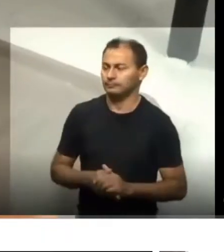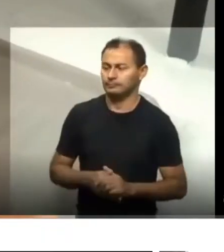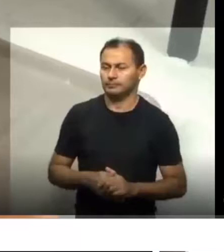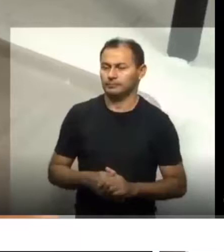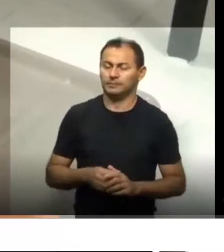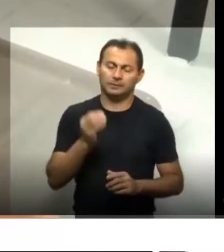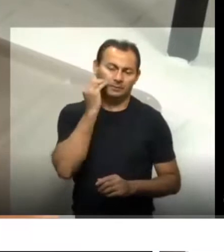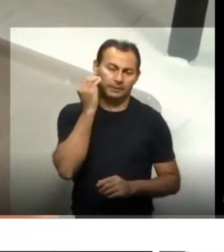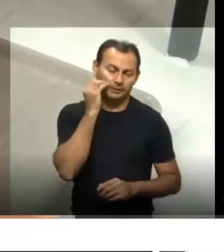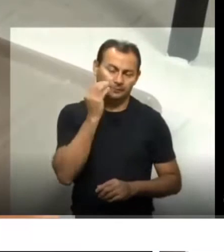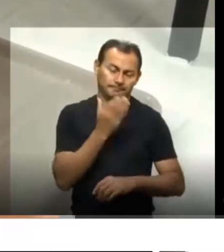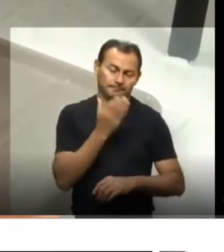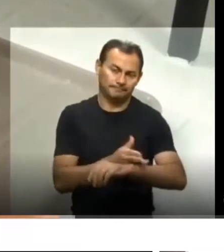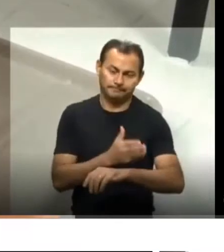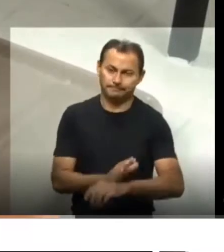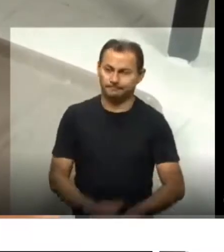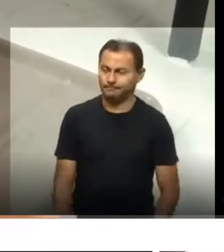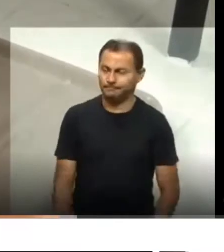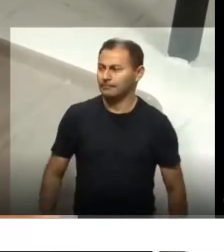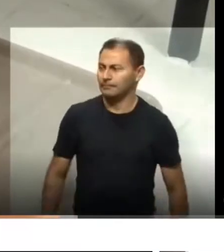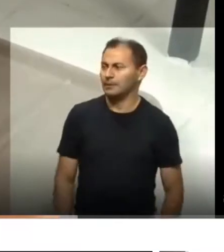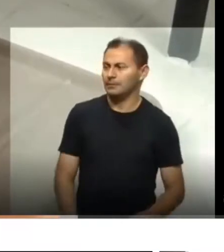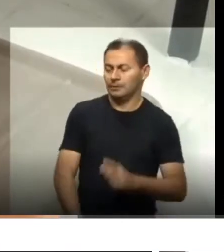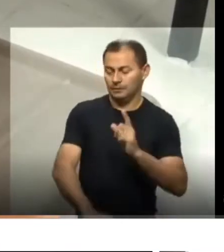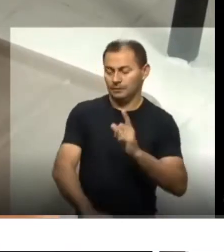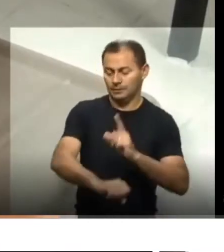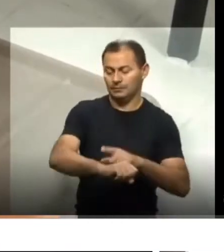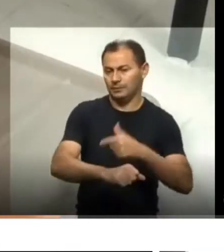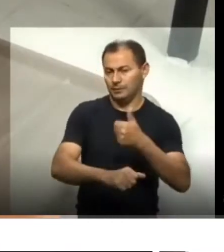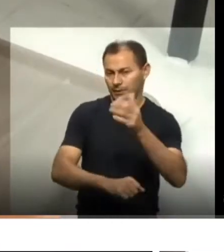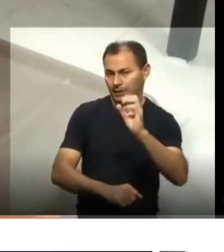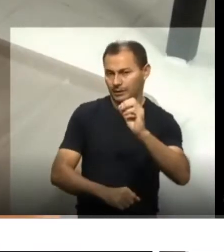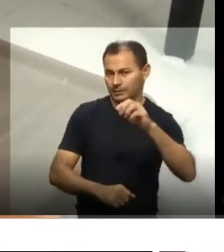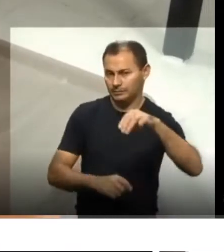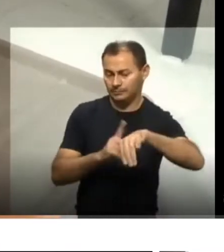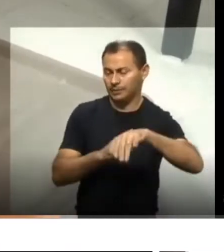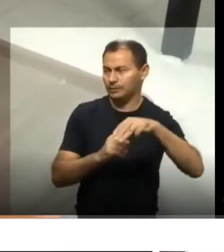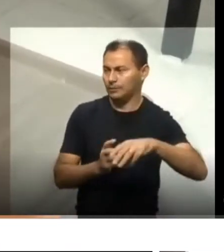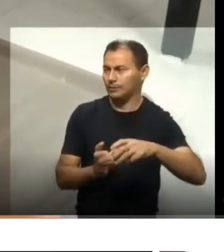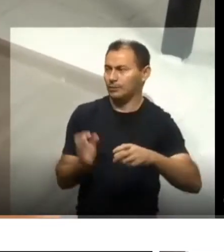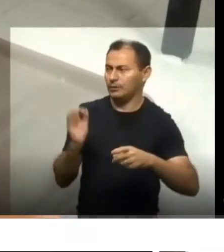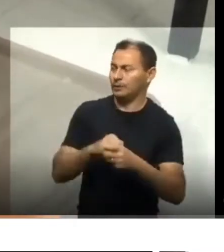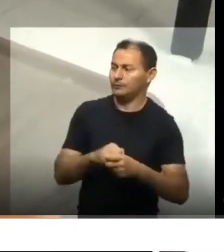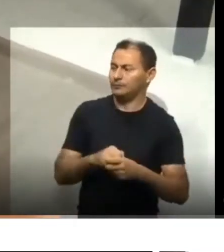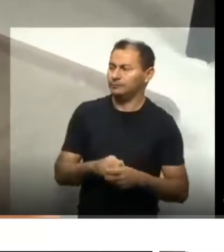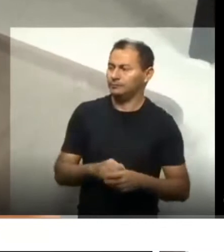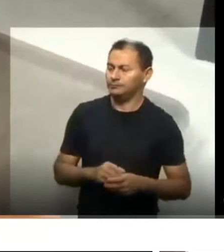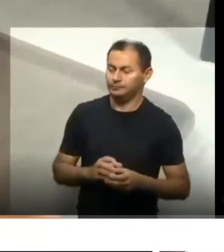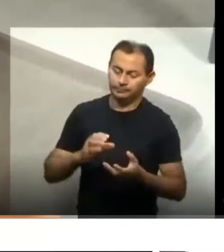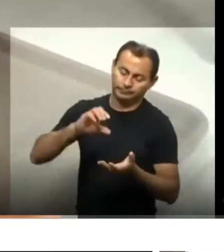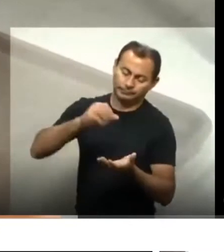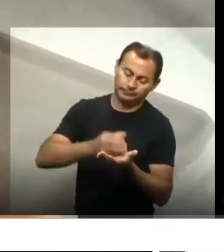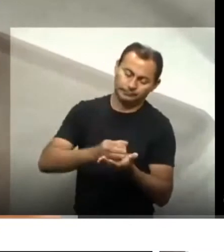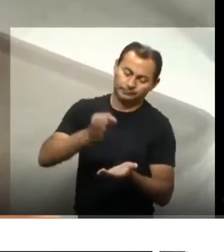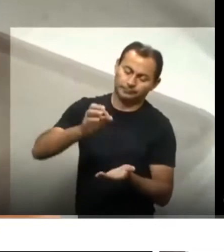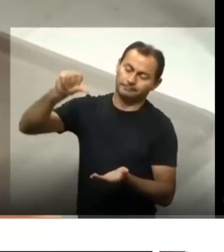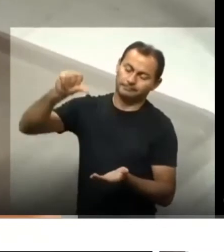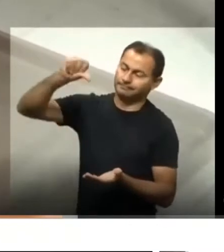água no tubo de ensaio. Pronto. Peguei agora essa água quente, né, que estava aquecendo junto com a solução